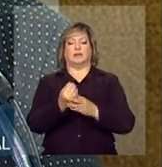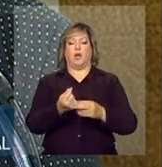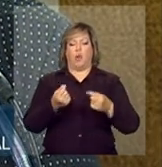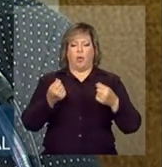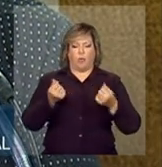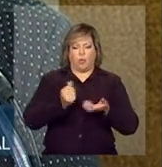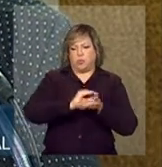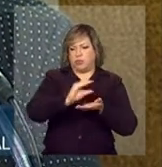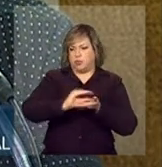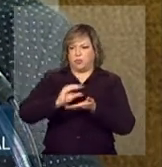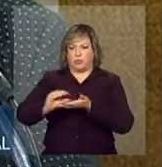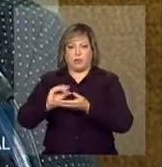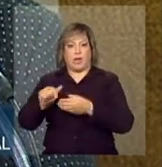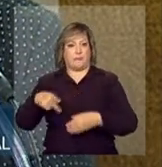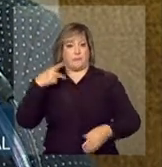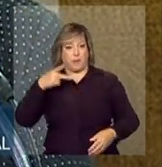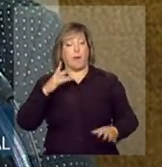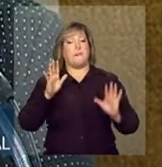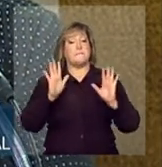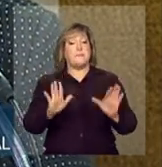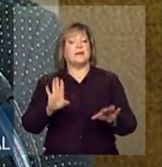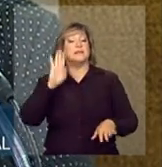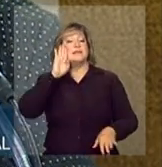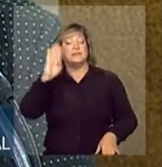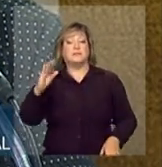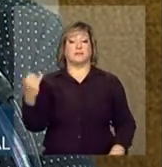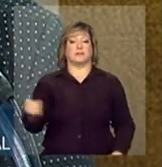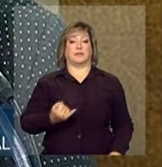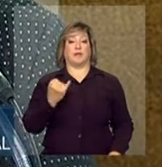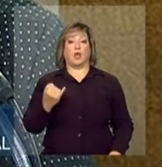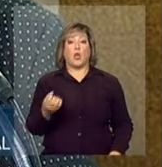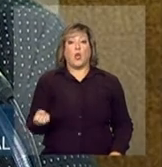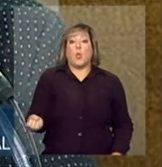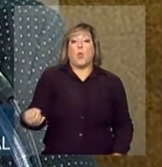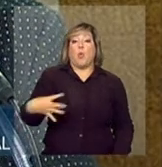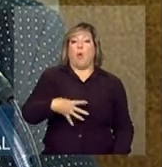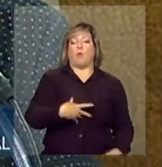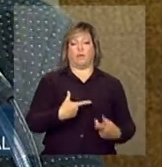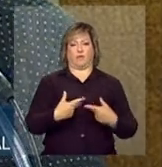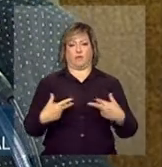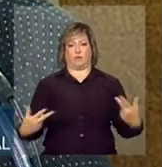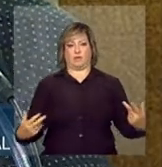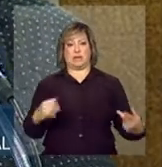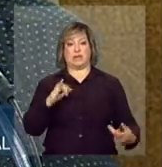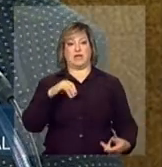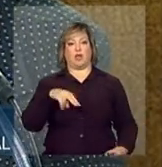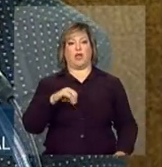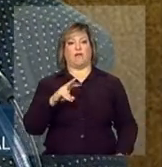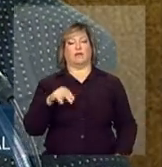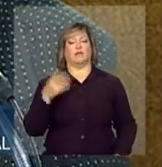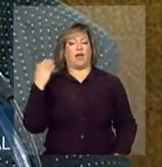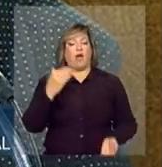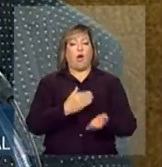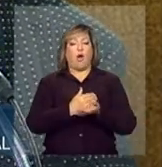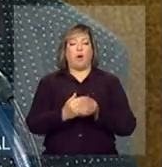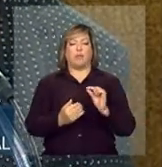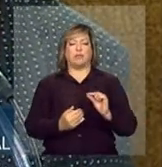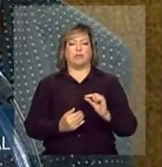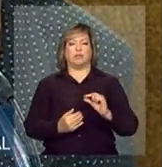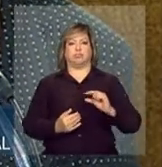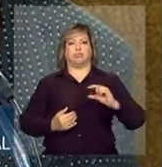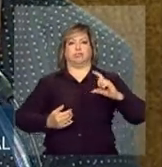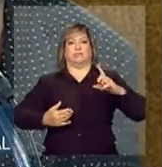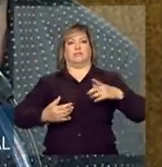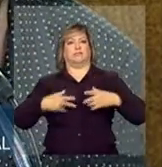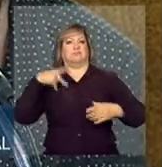com essas políticas, mas nós avançamos principalmente inovando, Certo? São políticas que começaram de um tamanho, hoje estão enormes,